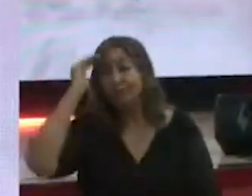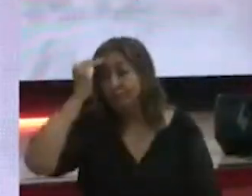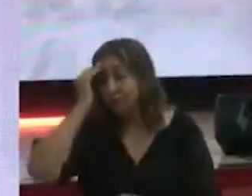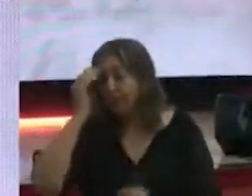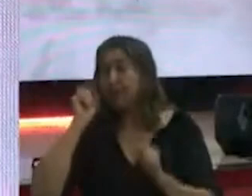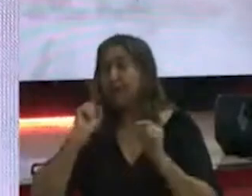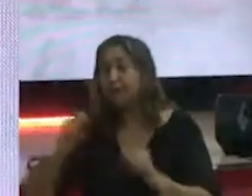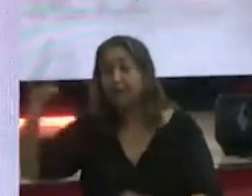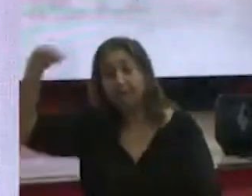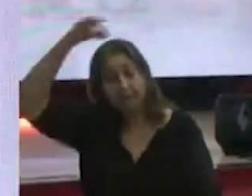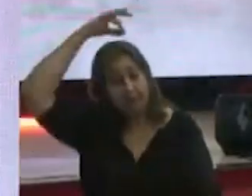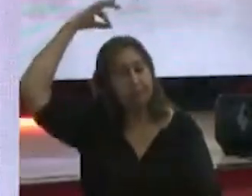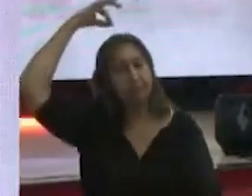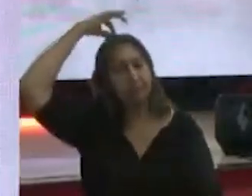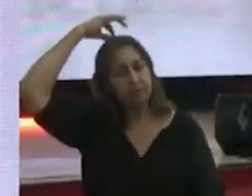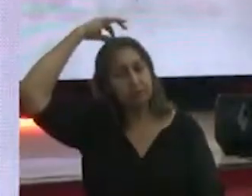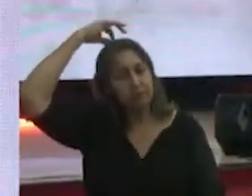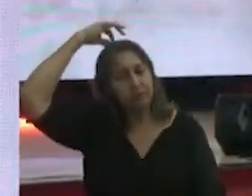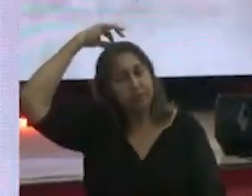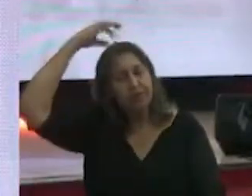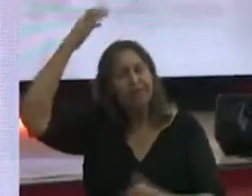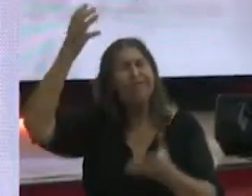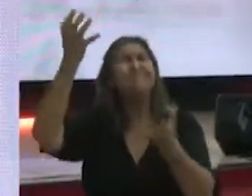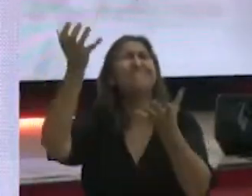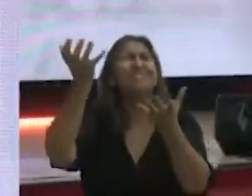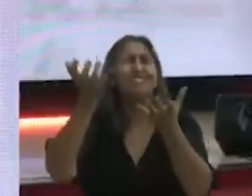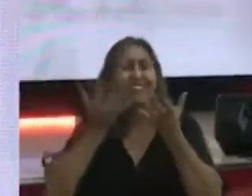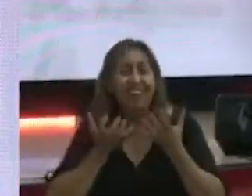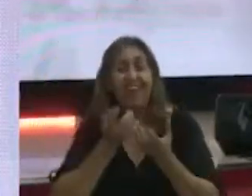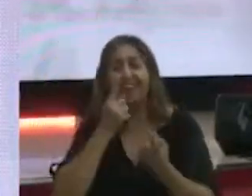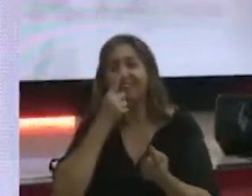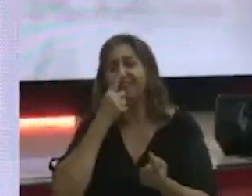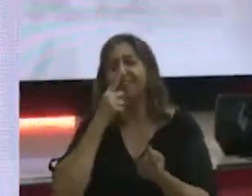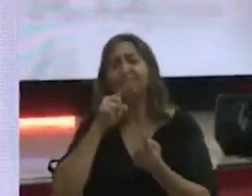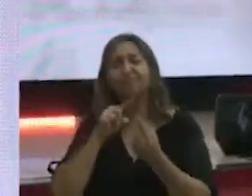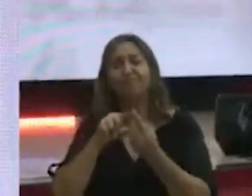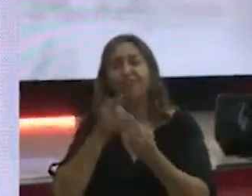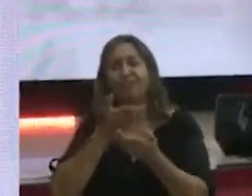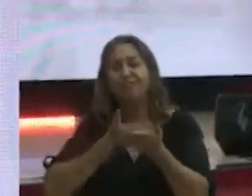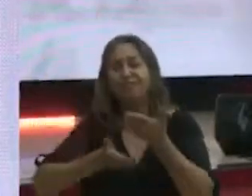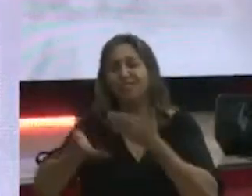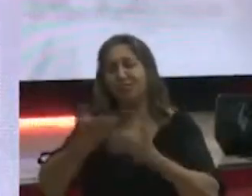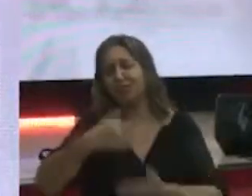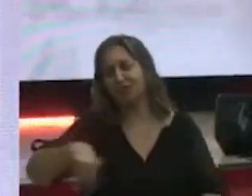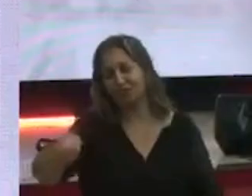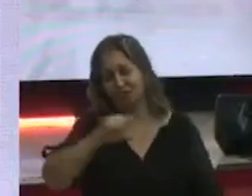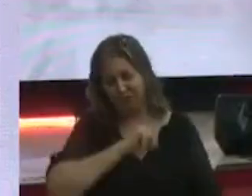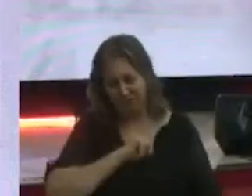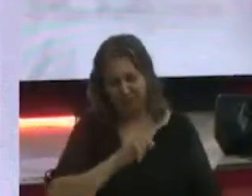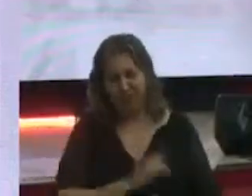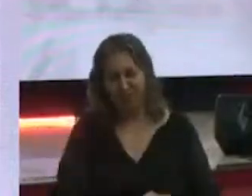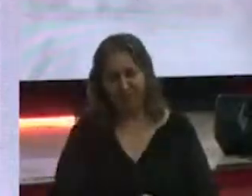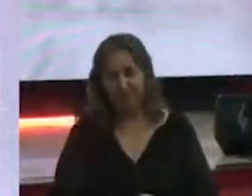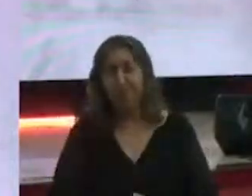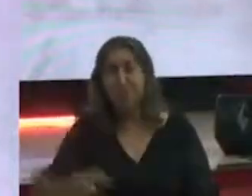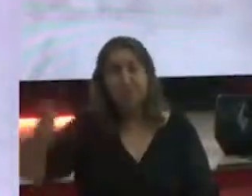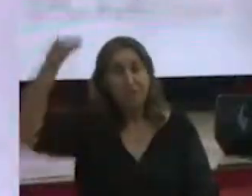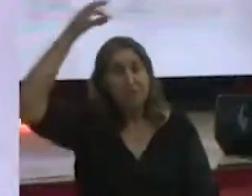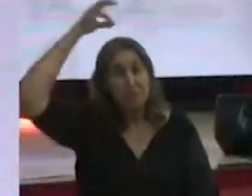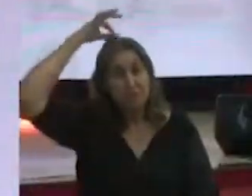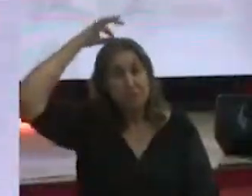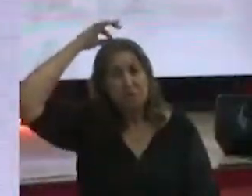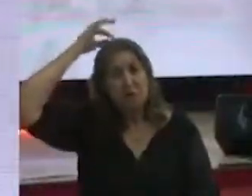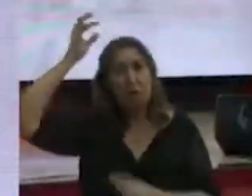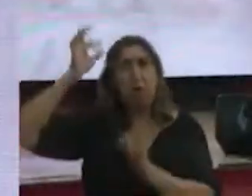que o espírito Santo deseja ter um relacionamento conosco o espírito santo não está